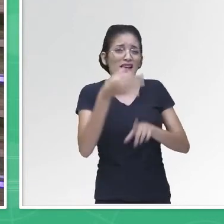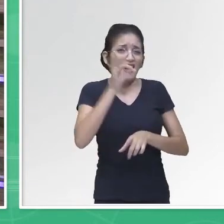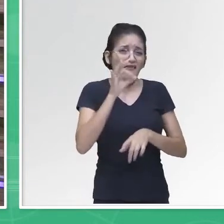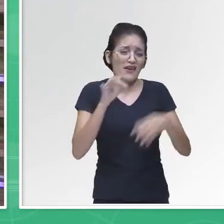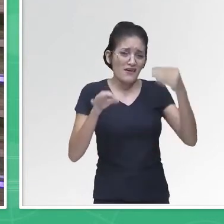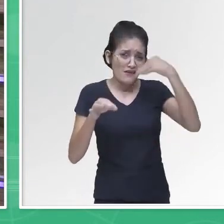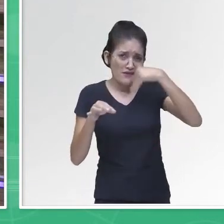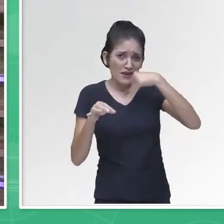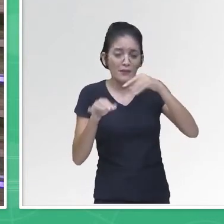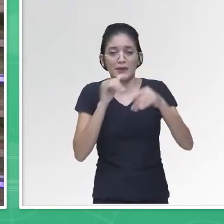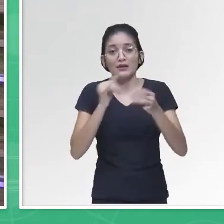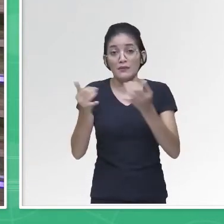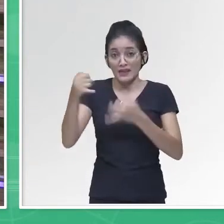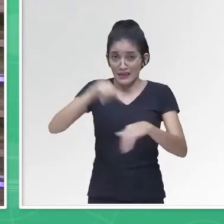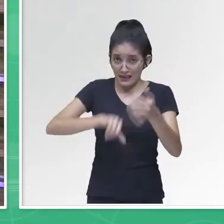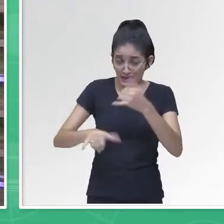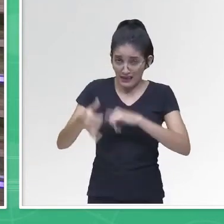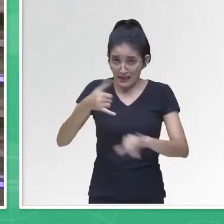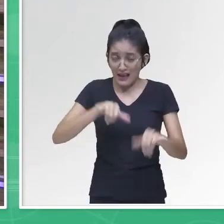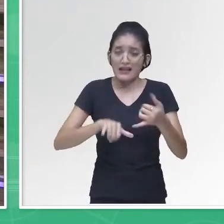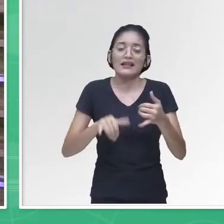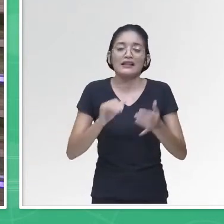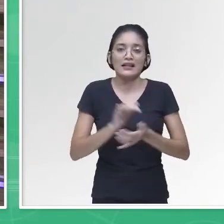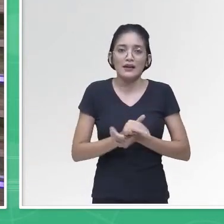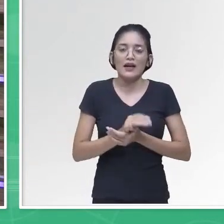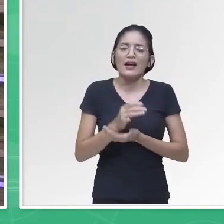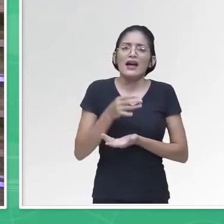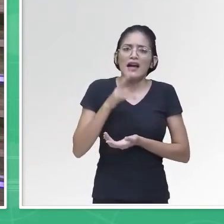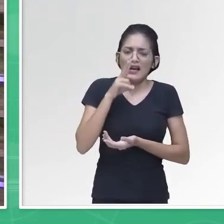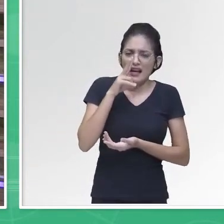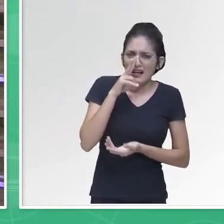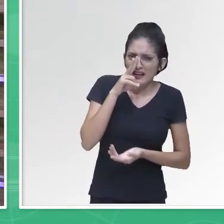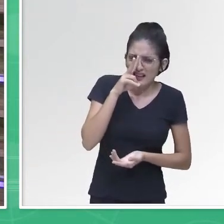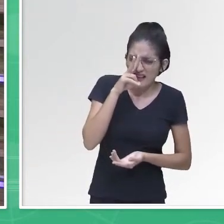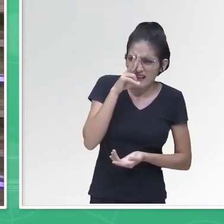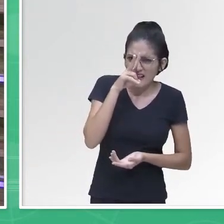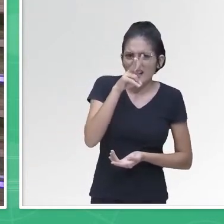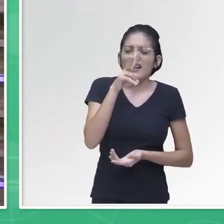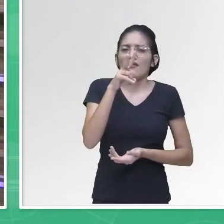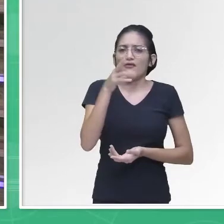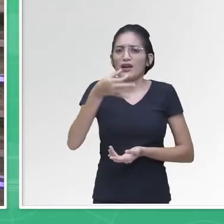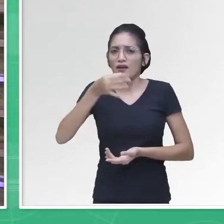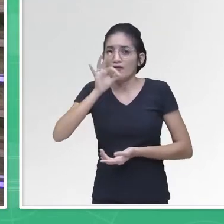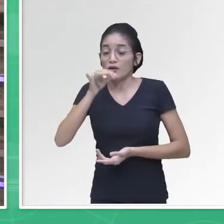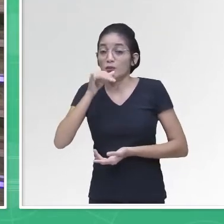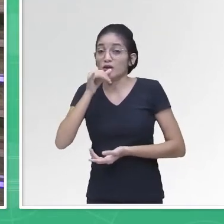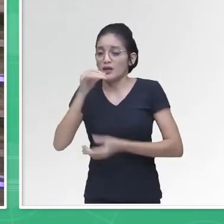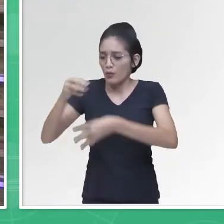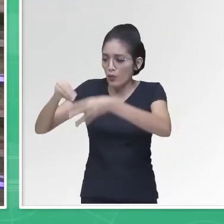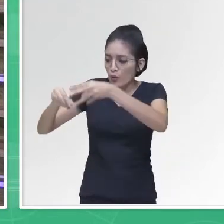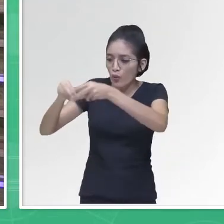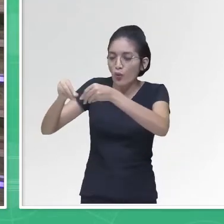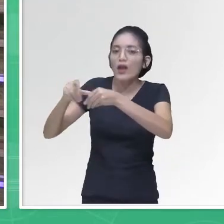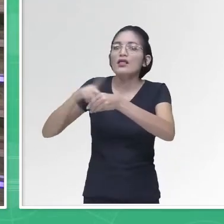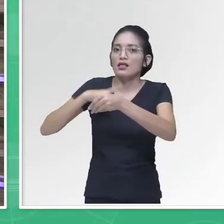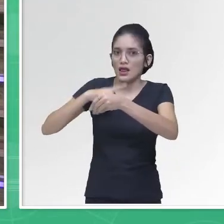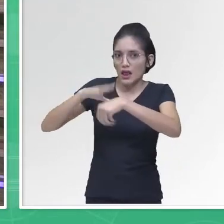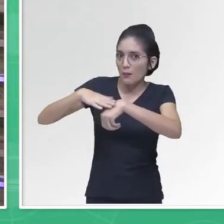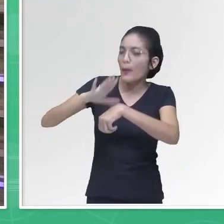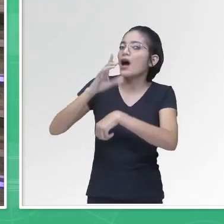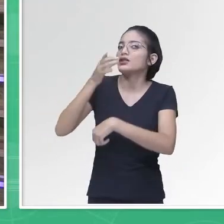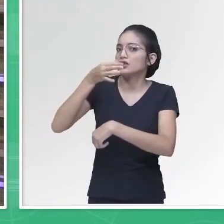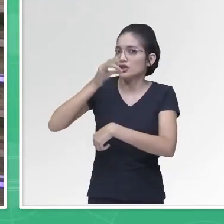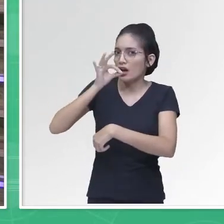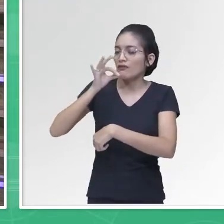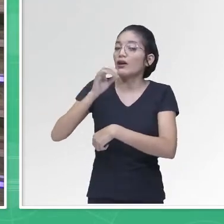Na química, café forte significa solução concentrada, ou seja, tenho mais soluto que